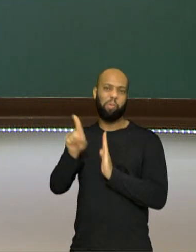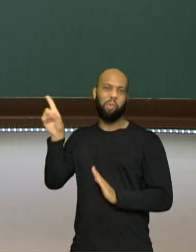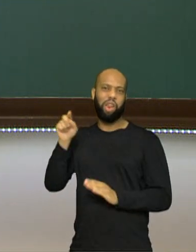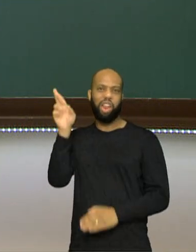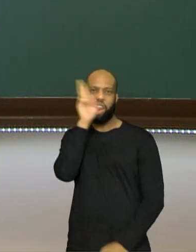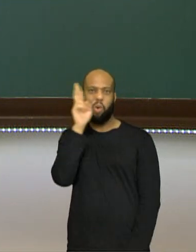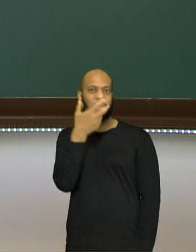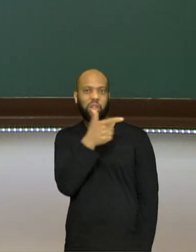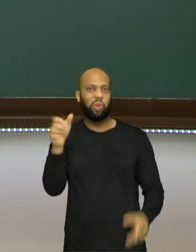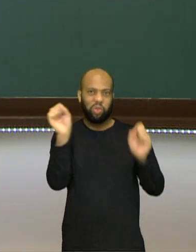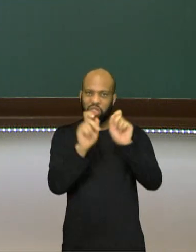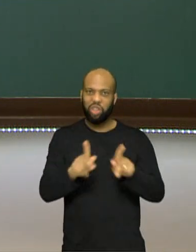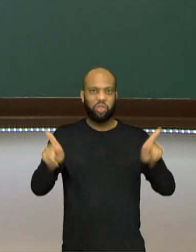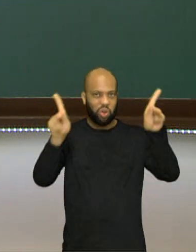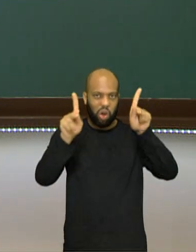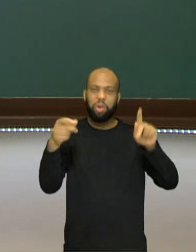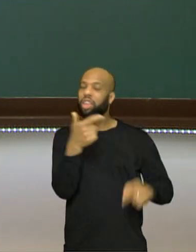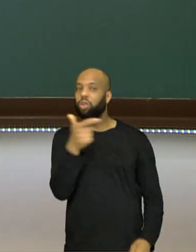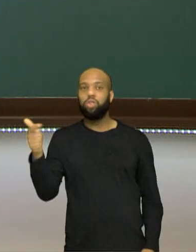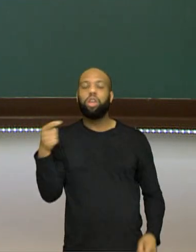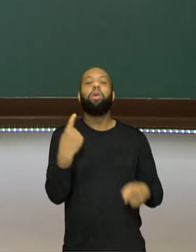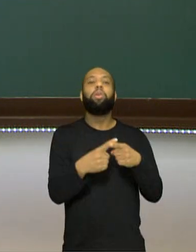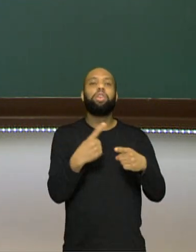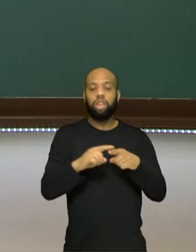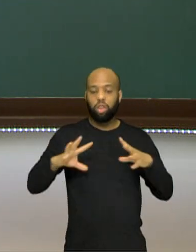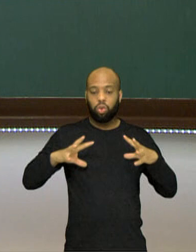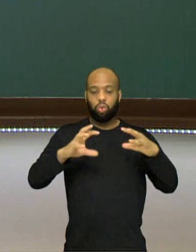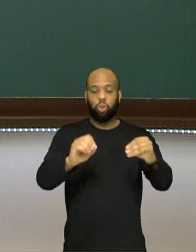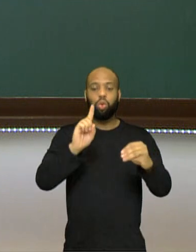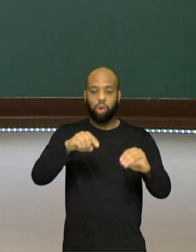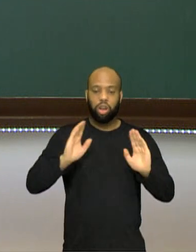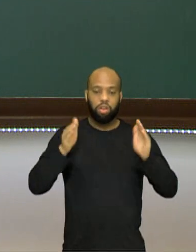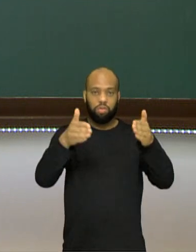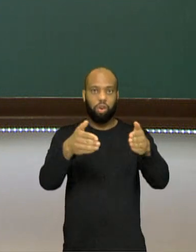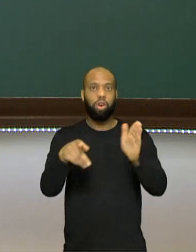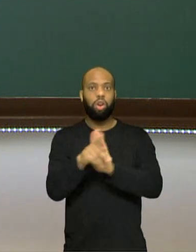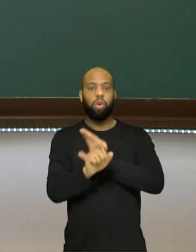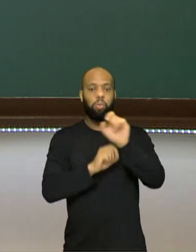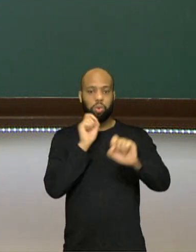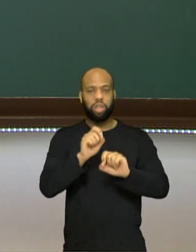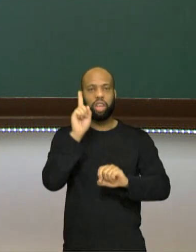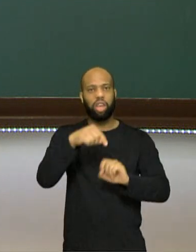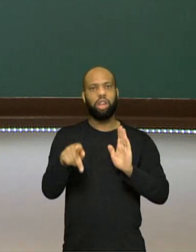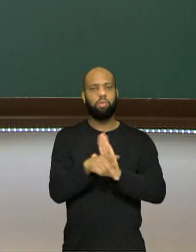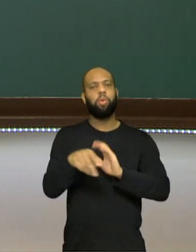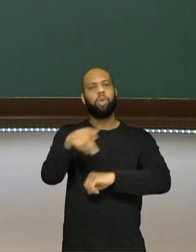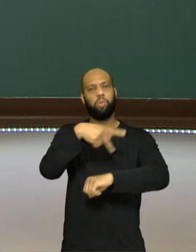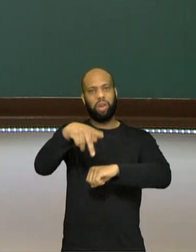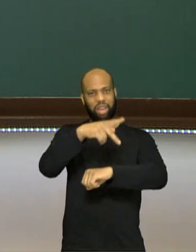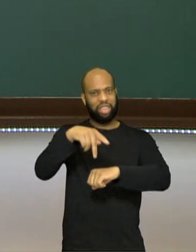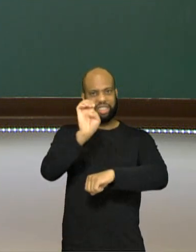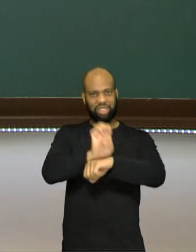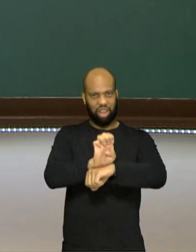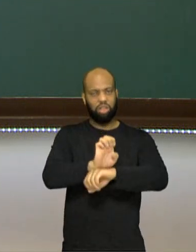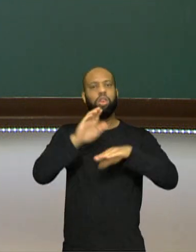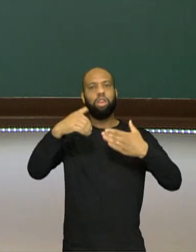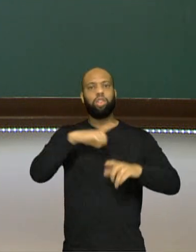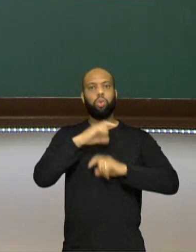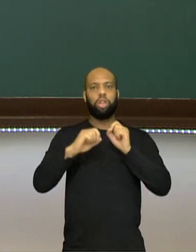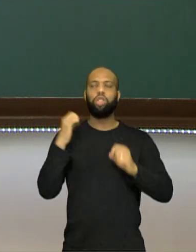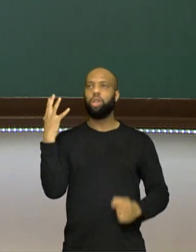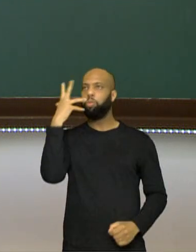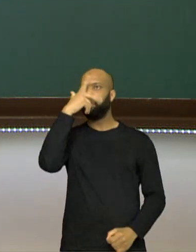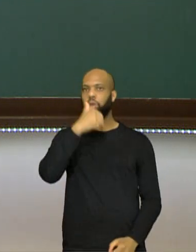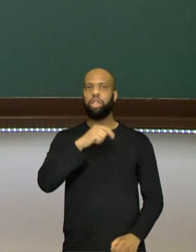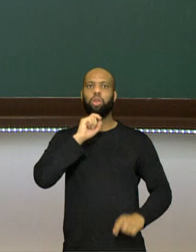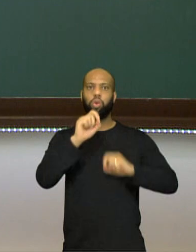shoppings na Rússia, porque tudo era voltado para o Estado, né? Então você tinha belas